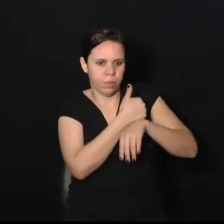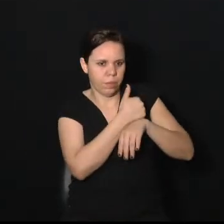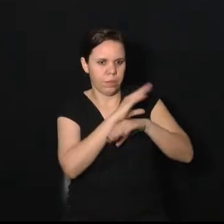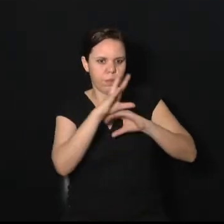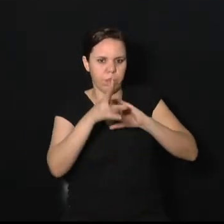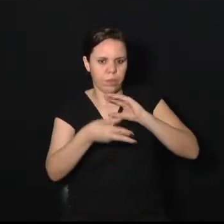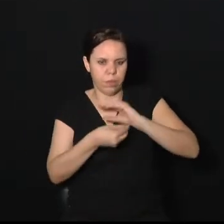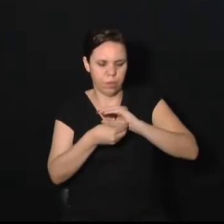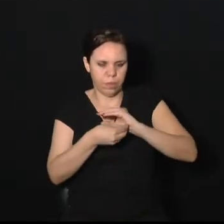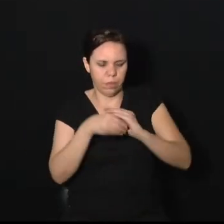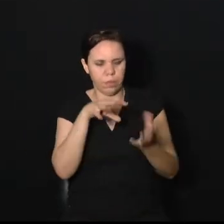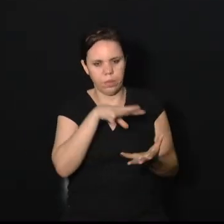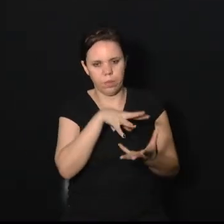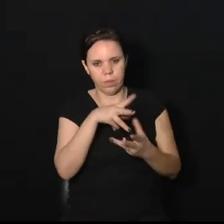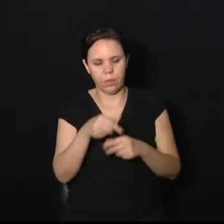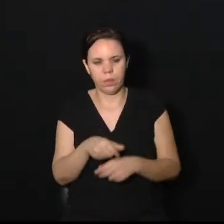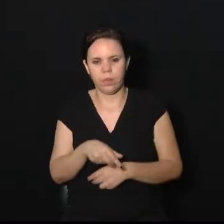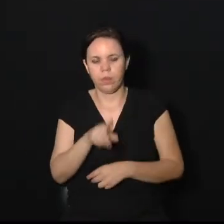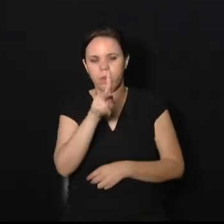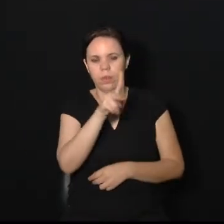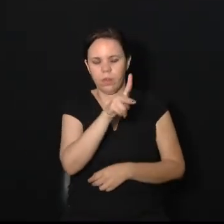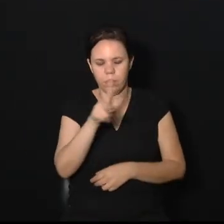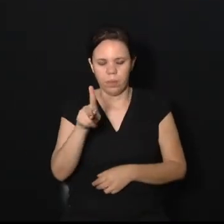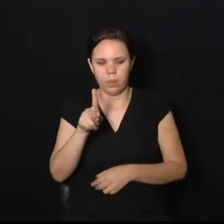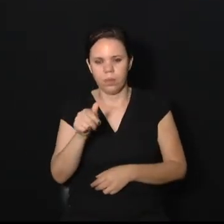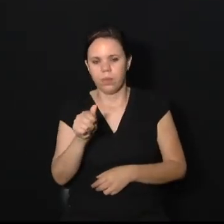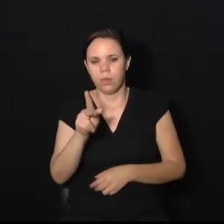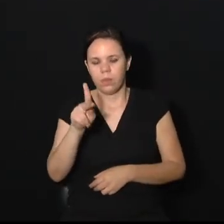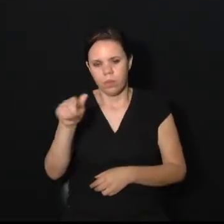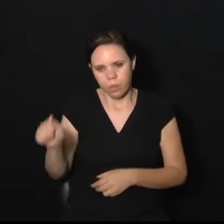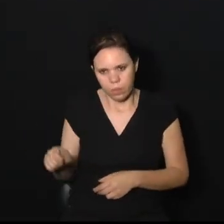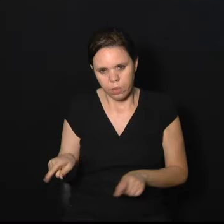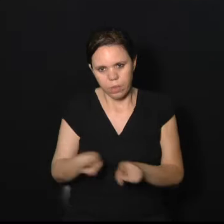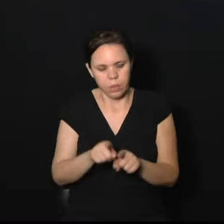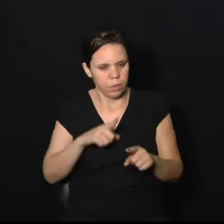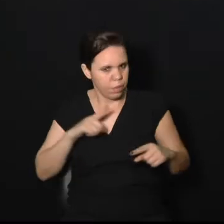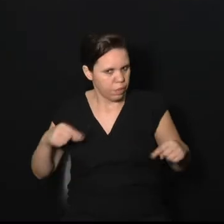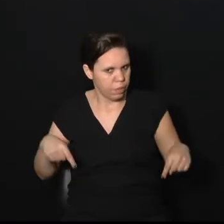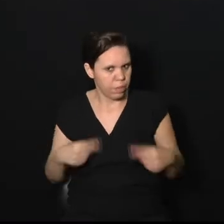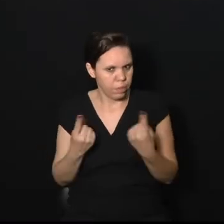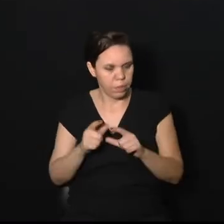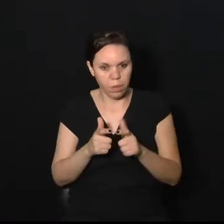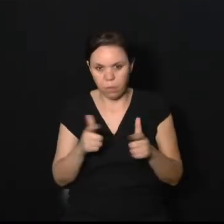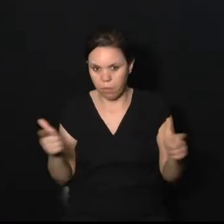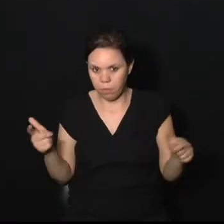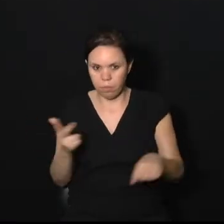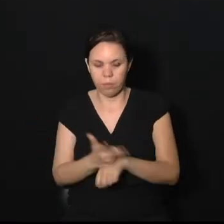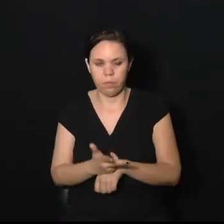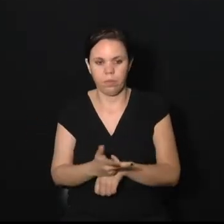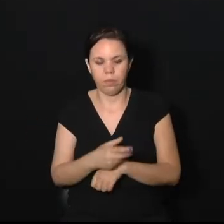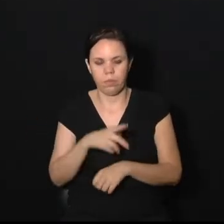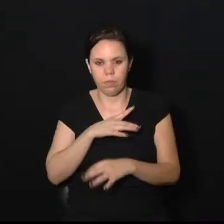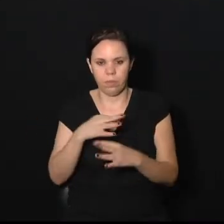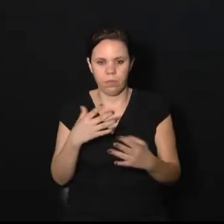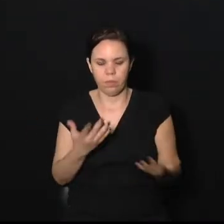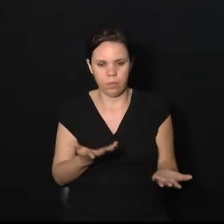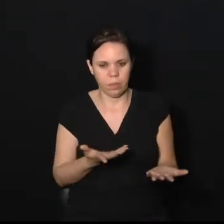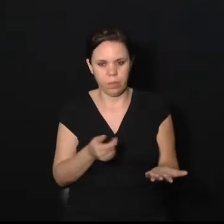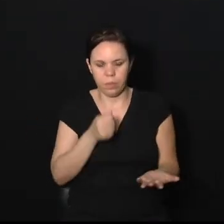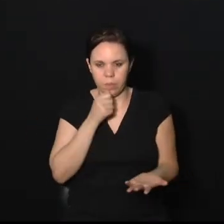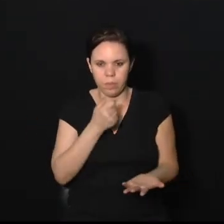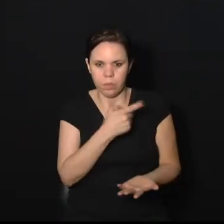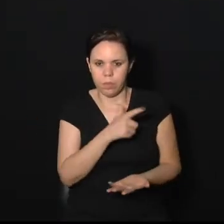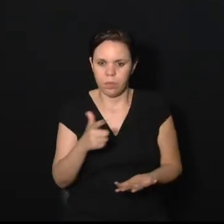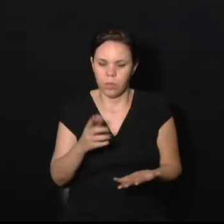né, a Copa do Mundo, o Papa, as Olimpíadas, eles tinham um desafio muito grande de crescer o número de câmeras da cidade. Mas não tinham, por mais